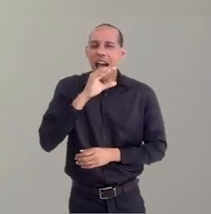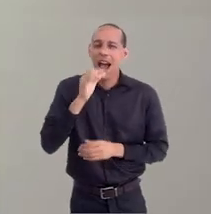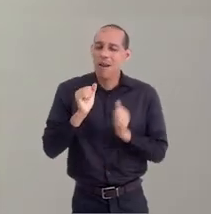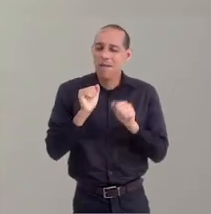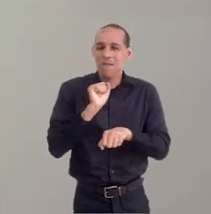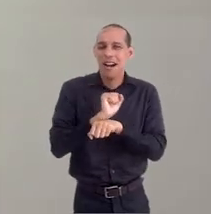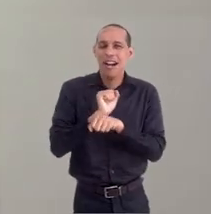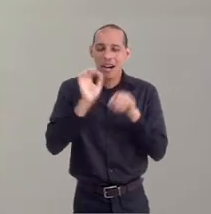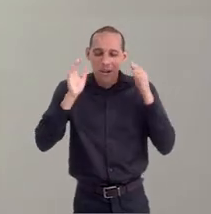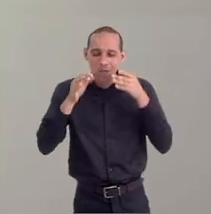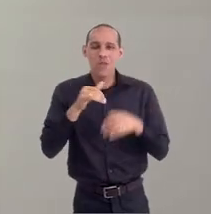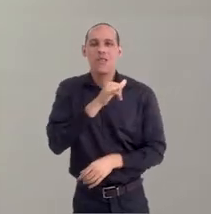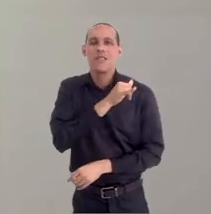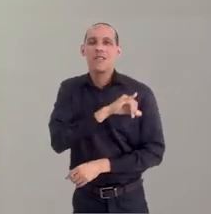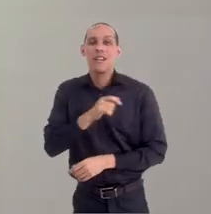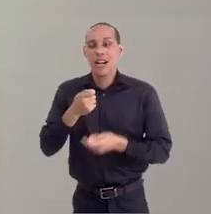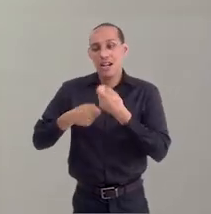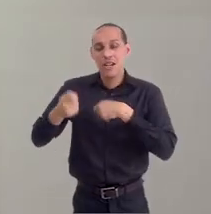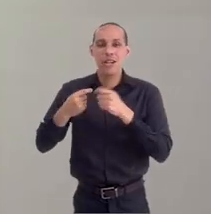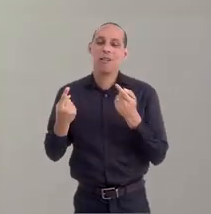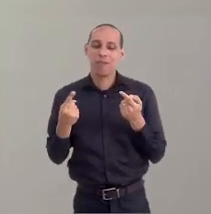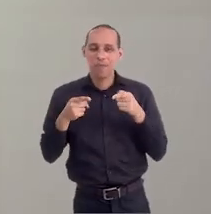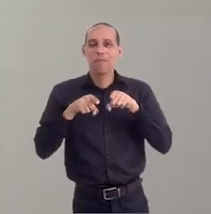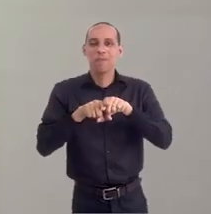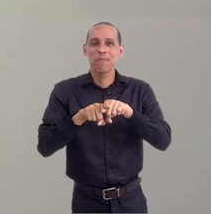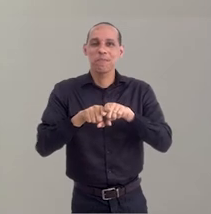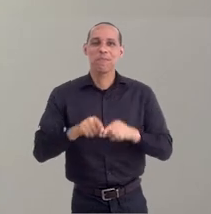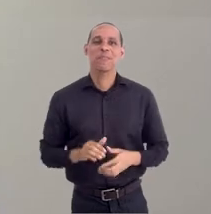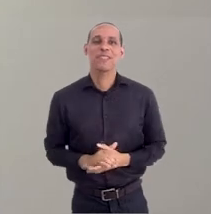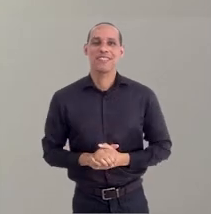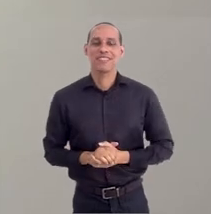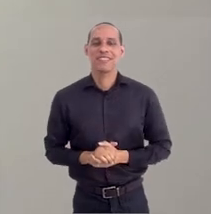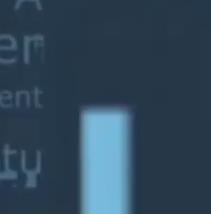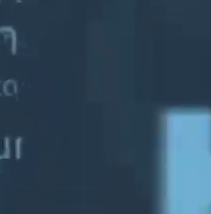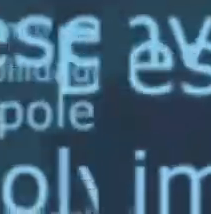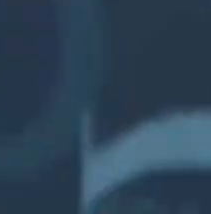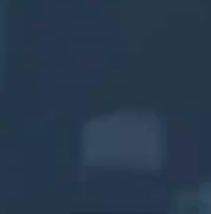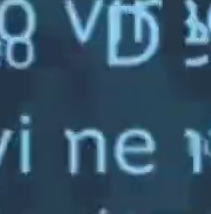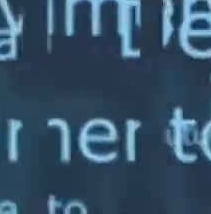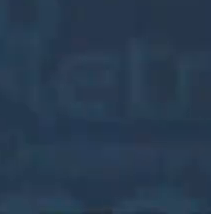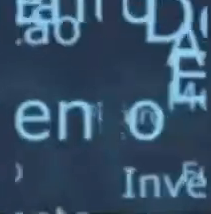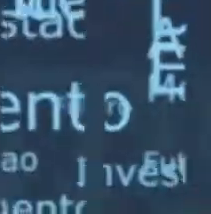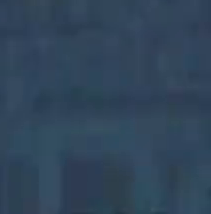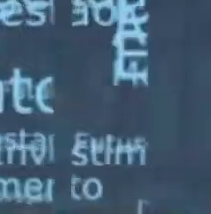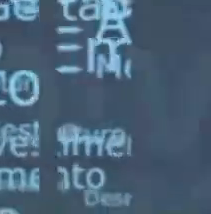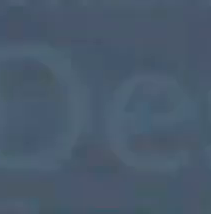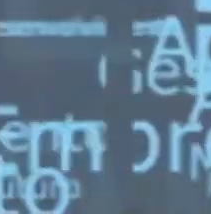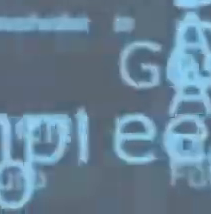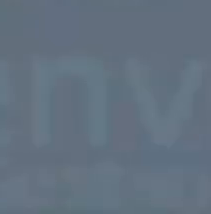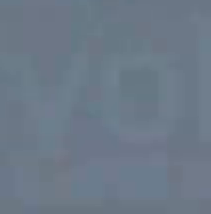rápido intervalo e voltamos já. Rio em Foco aqui, política e economia caminham juntas.